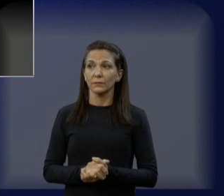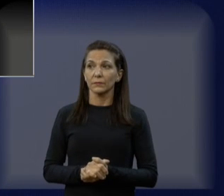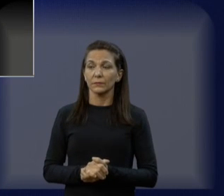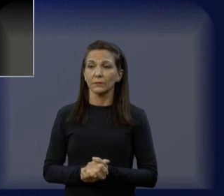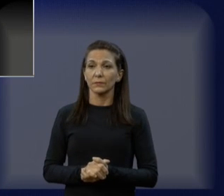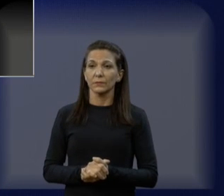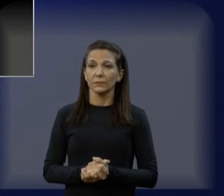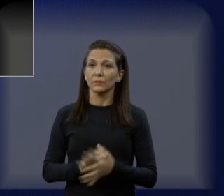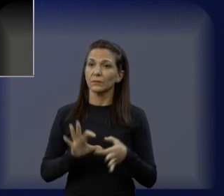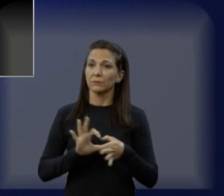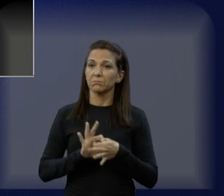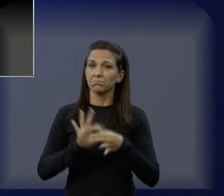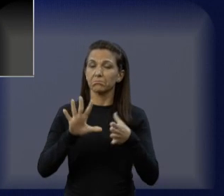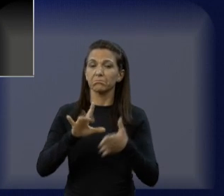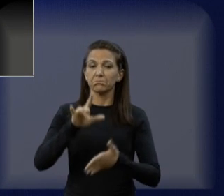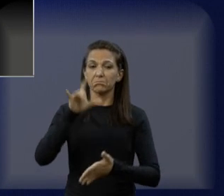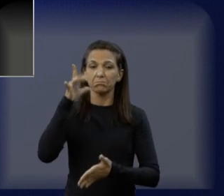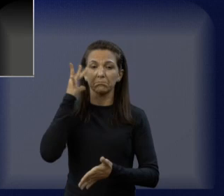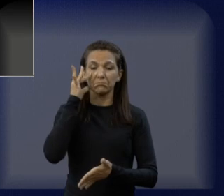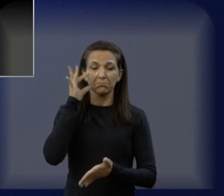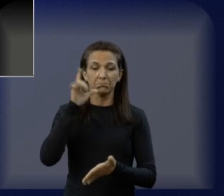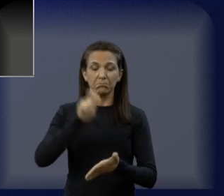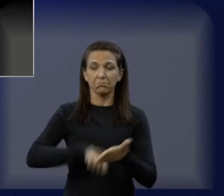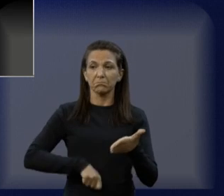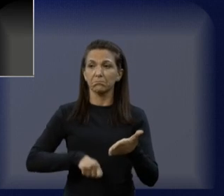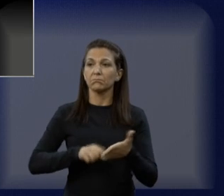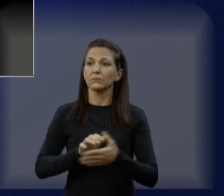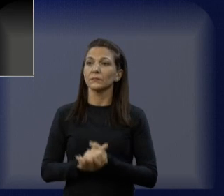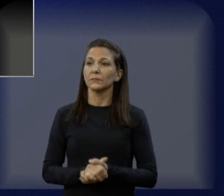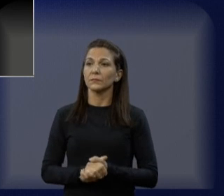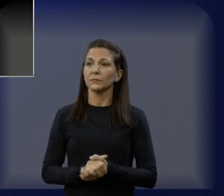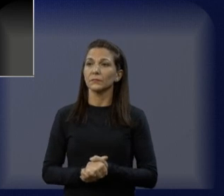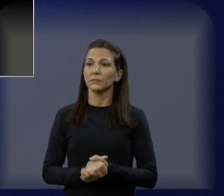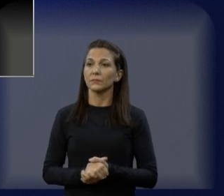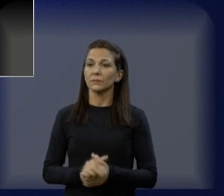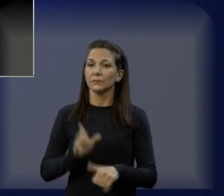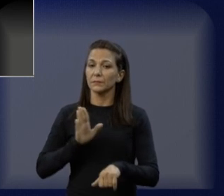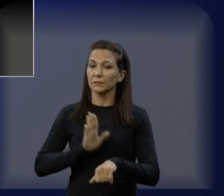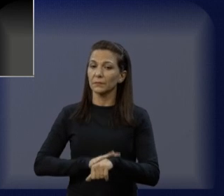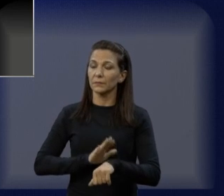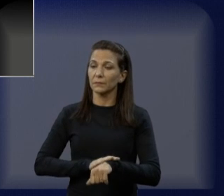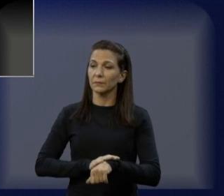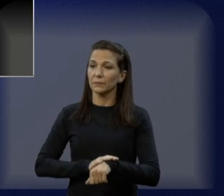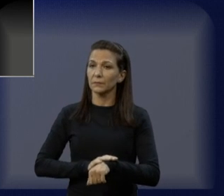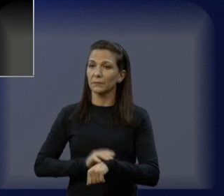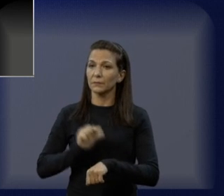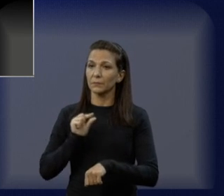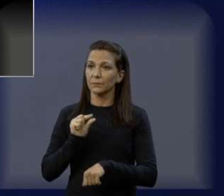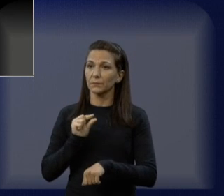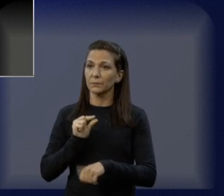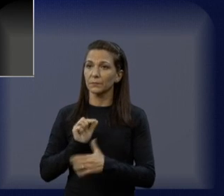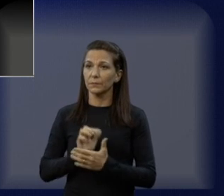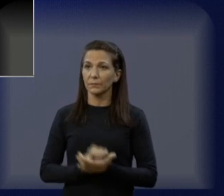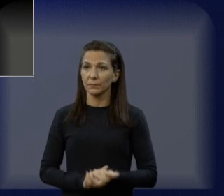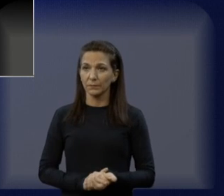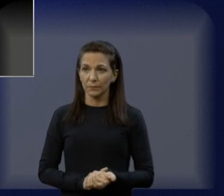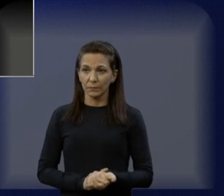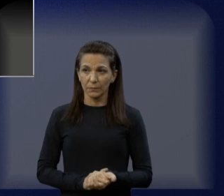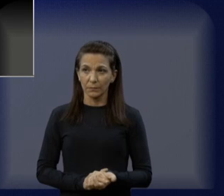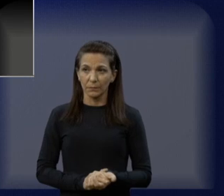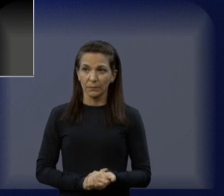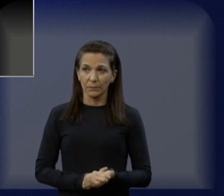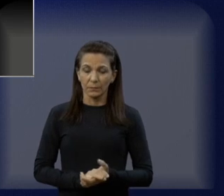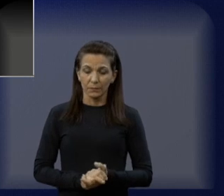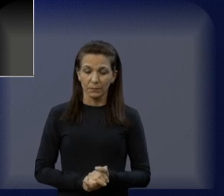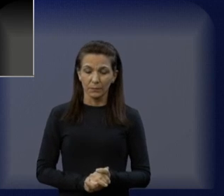e já estão autorizados em questão de instantes quem gosta